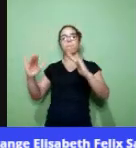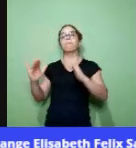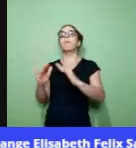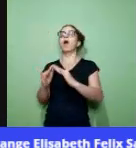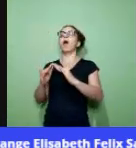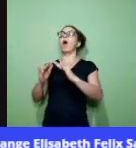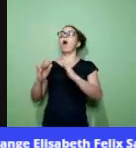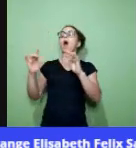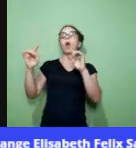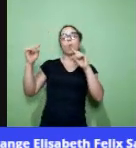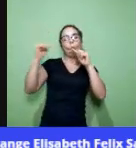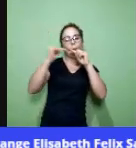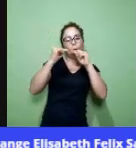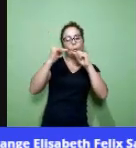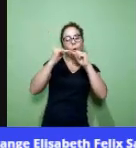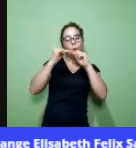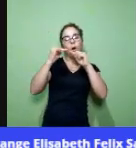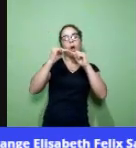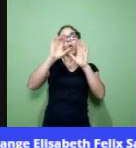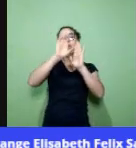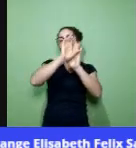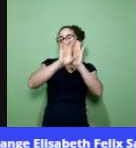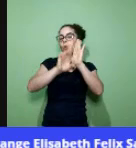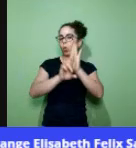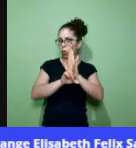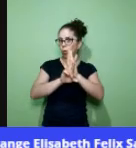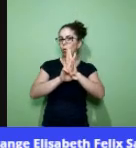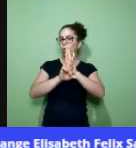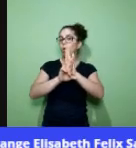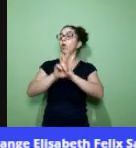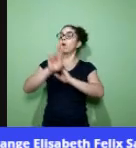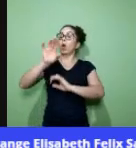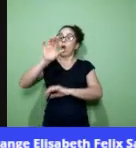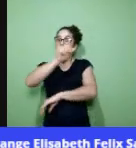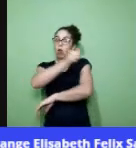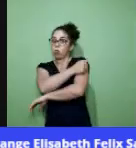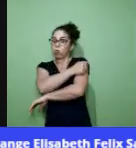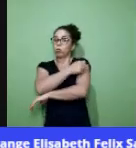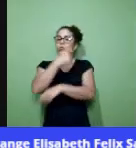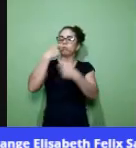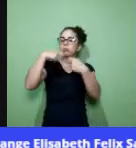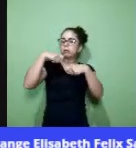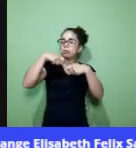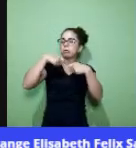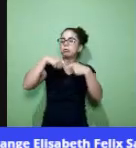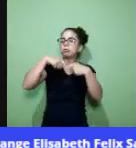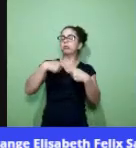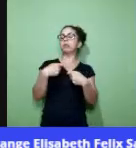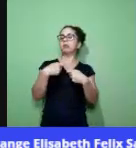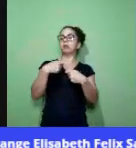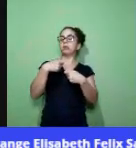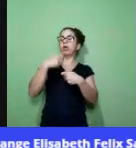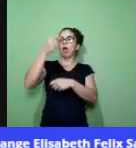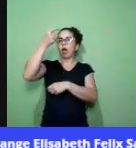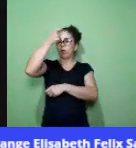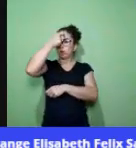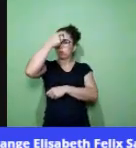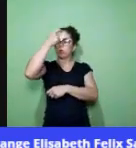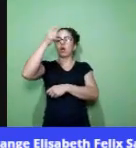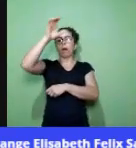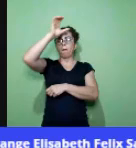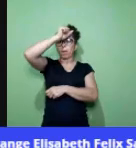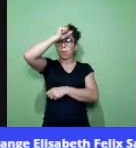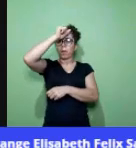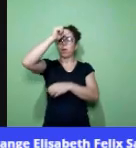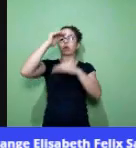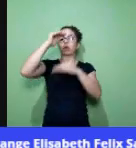currículo, mas com o que o aluno necessita, no nível cognitivo que ele está, né? Se ele reconhece